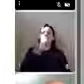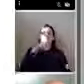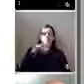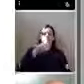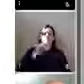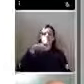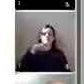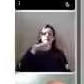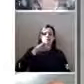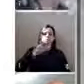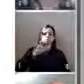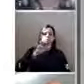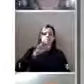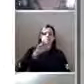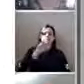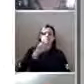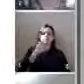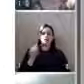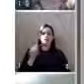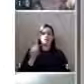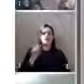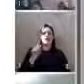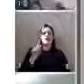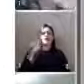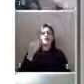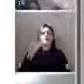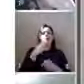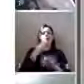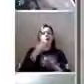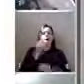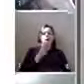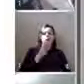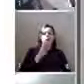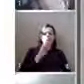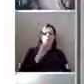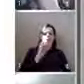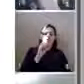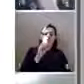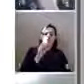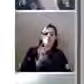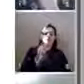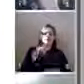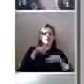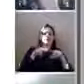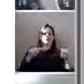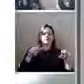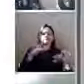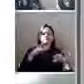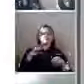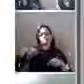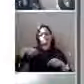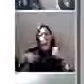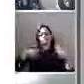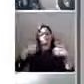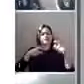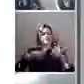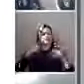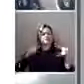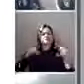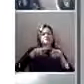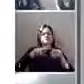e as denominações genéricas para vários tipos de abóbora que são tão difíceis entre si, né? Então, para captar